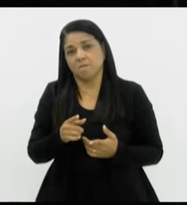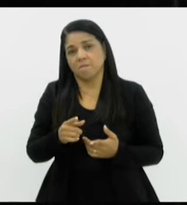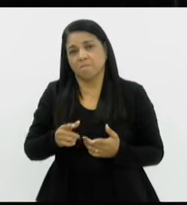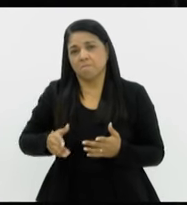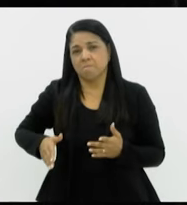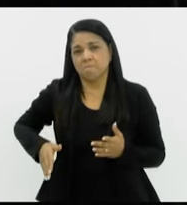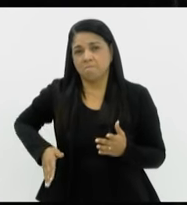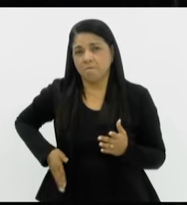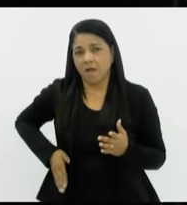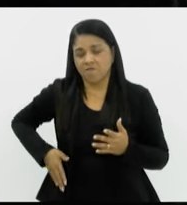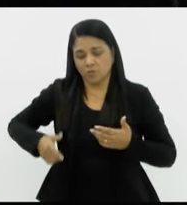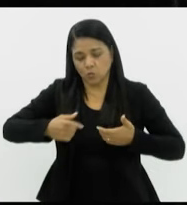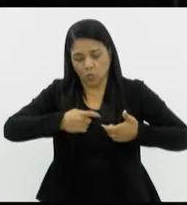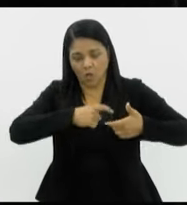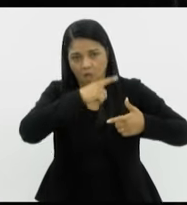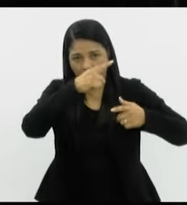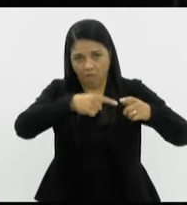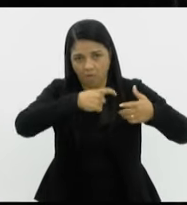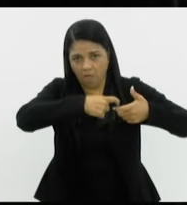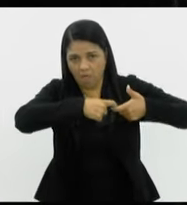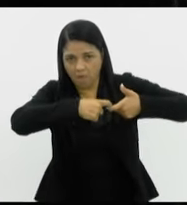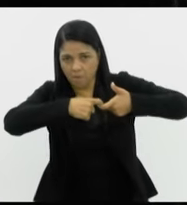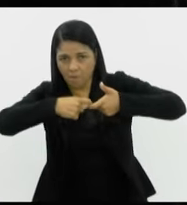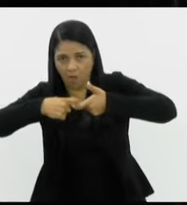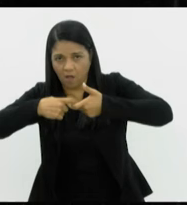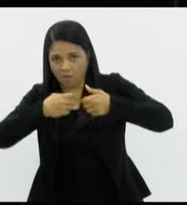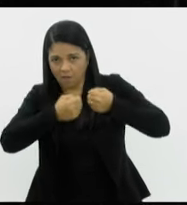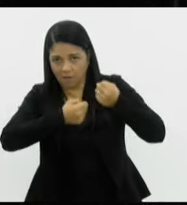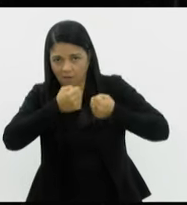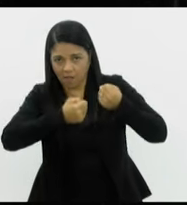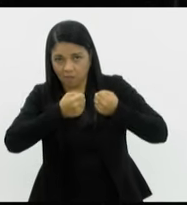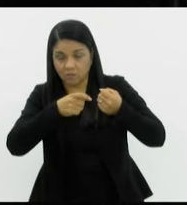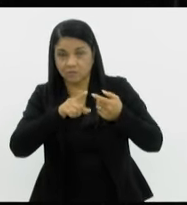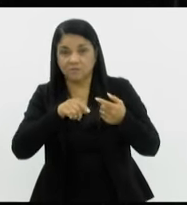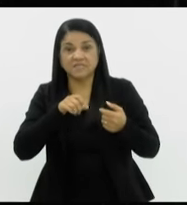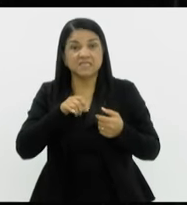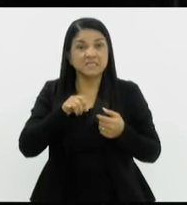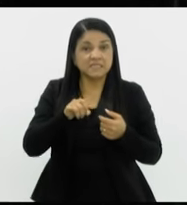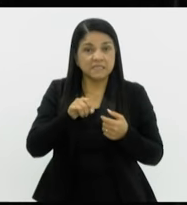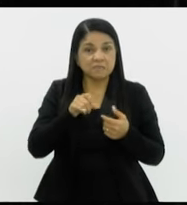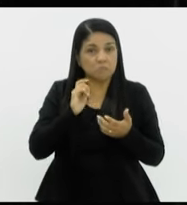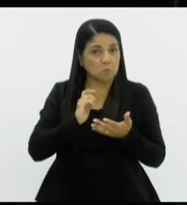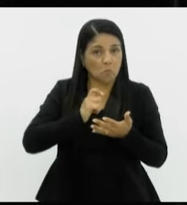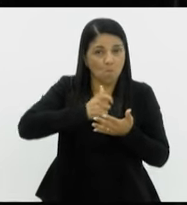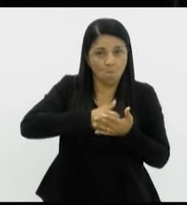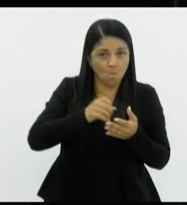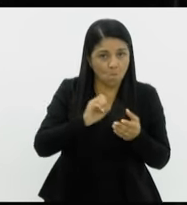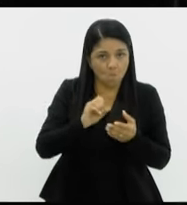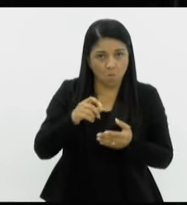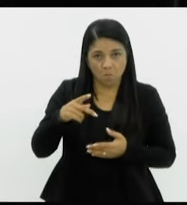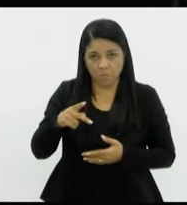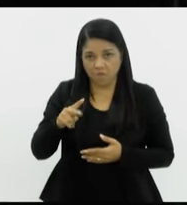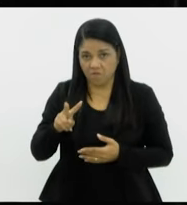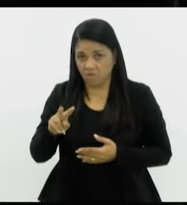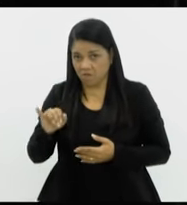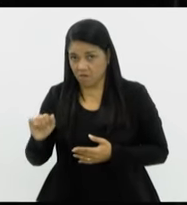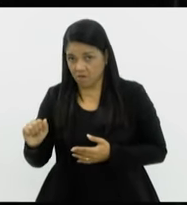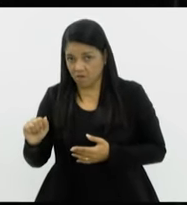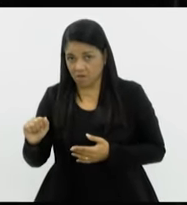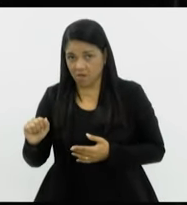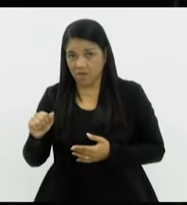reboques. Por quê? Se ele não paga o IPVA, ele não tem